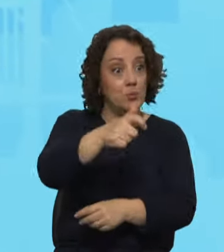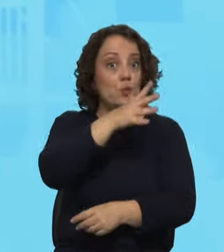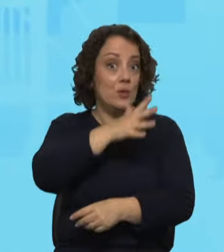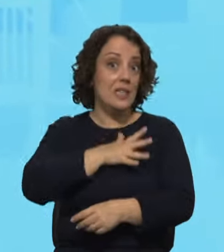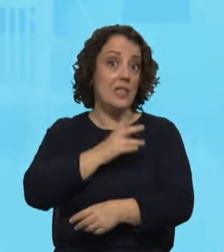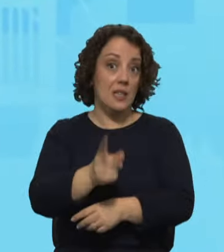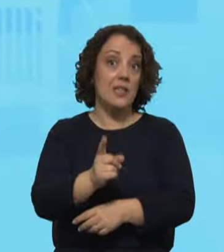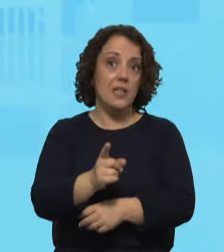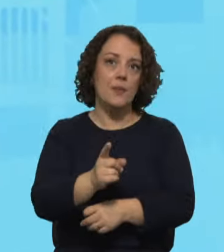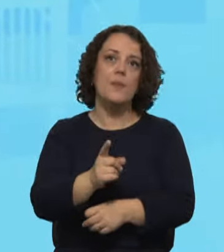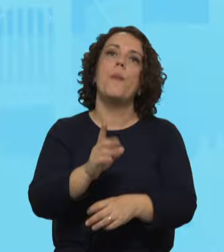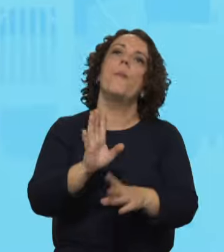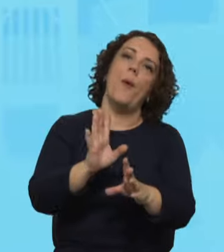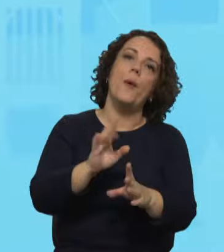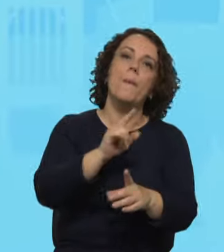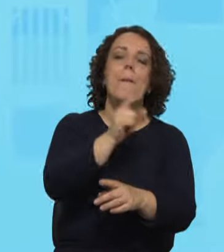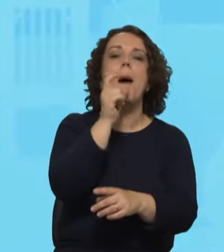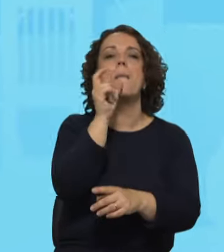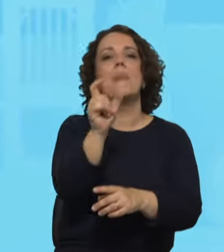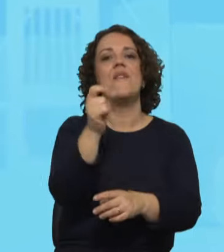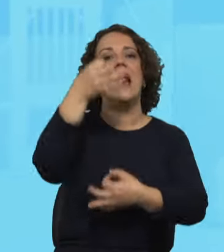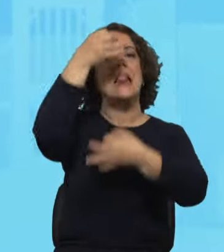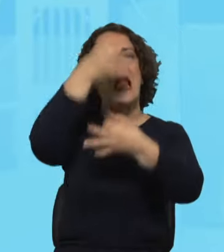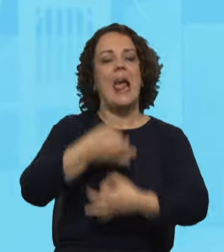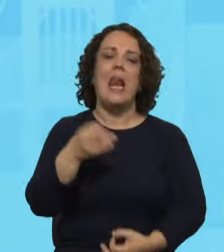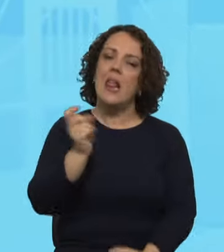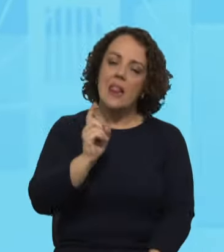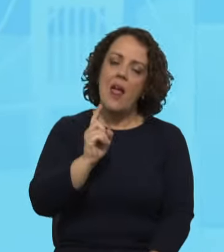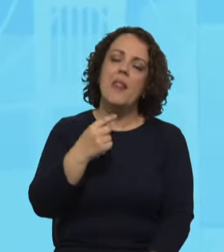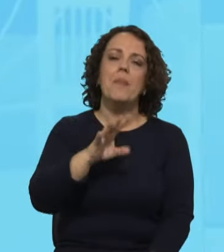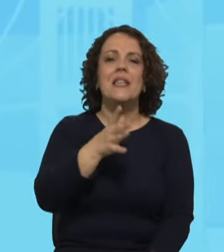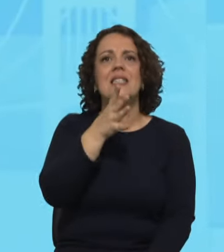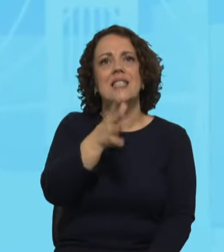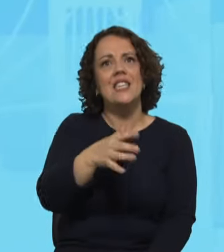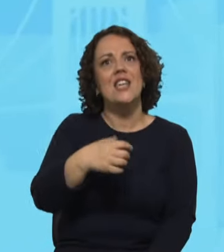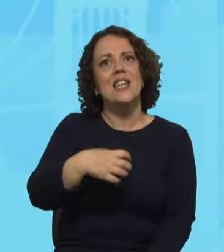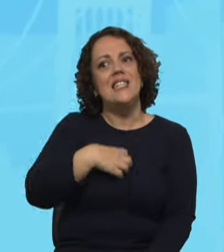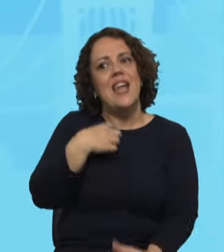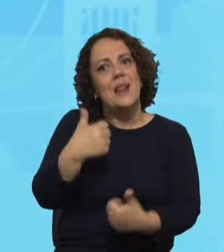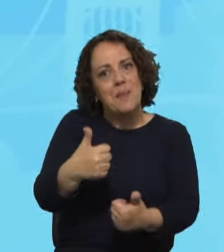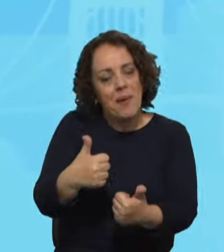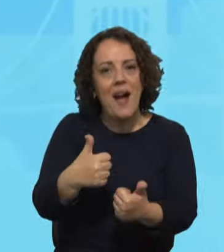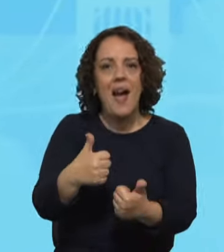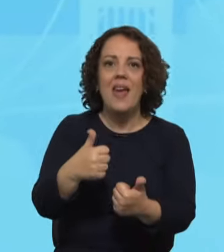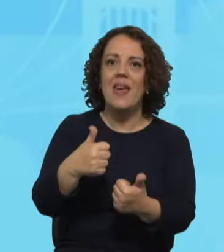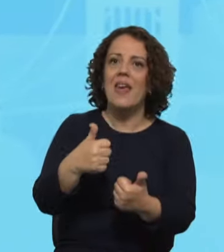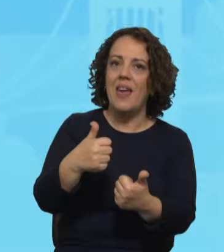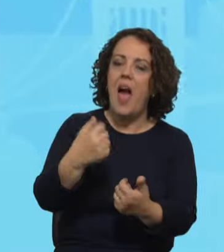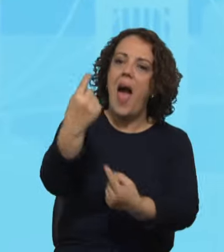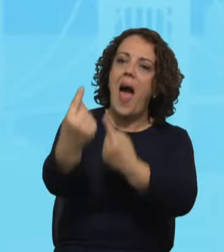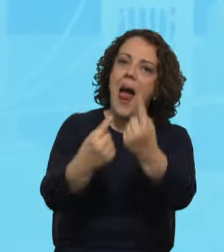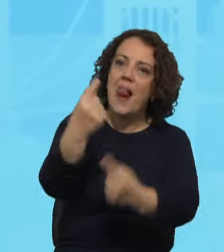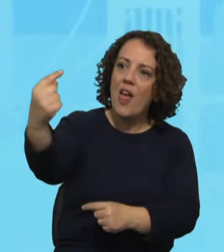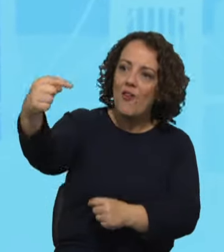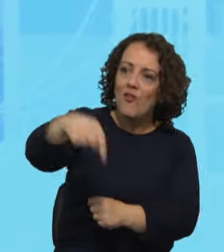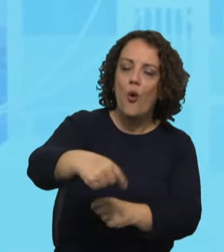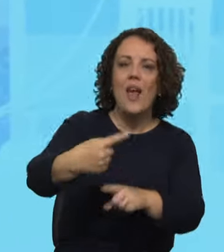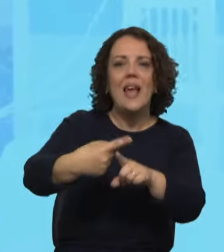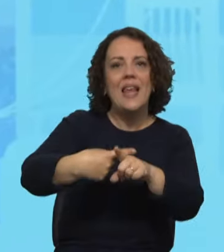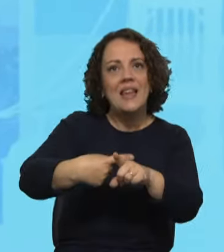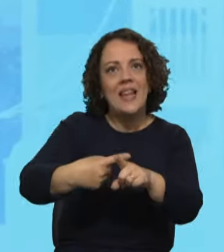que elas não não usavam a palavra dignidade mas diziam que que se sentiam muito bem por saber que alguém se tinha interessado em vir